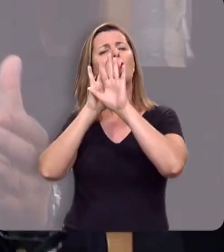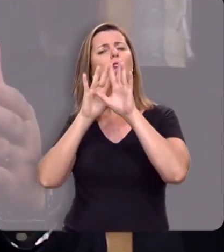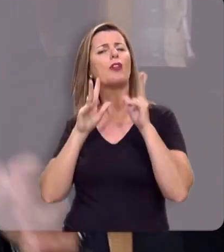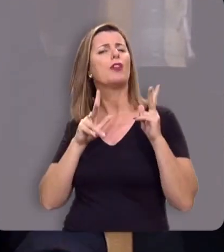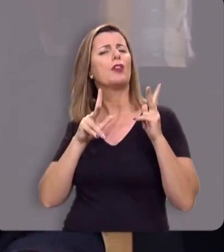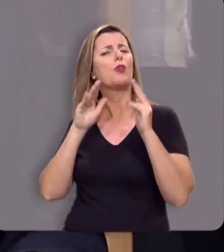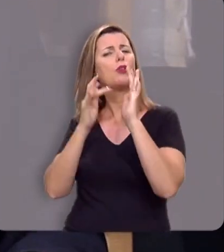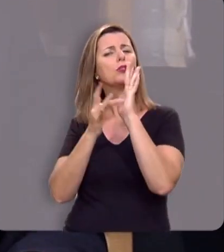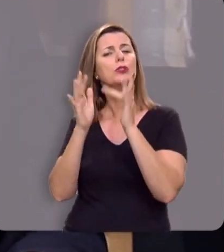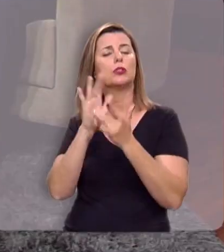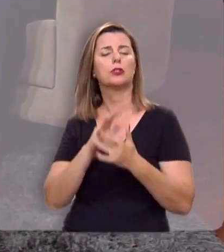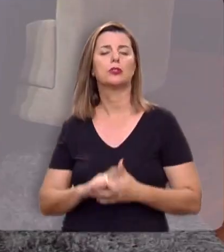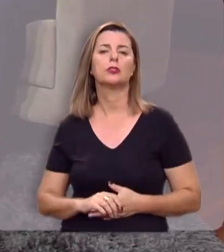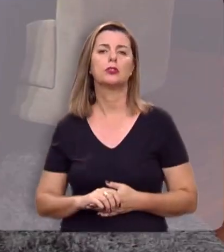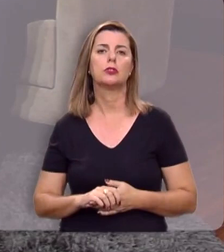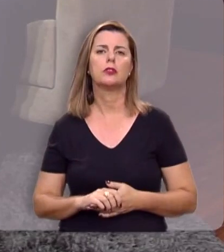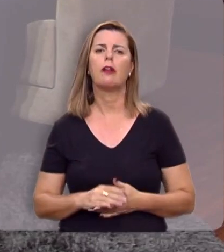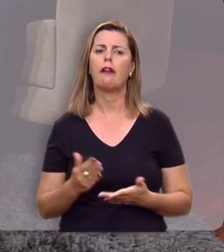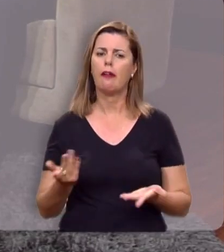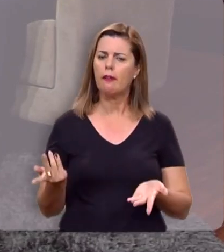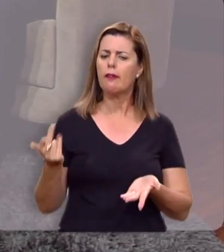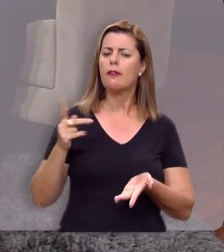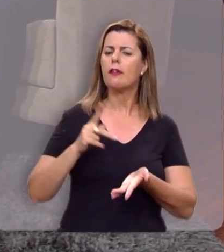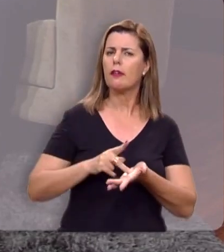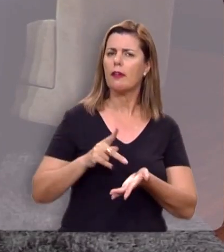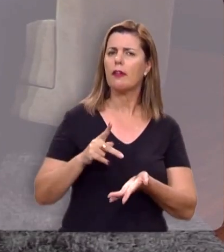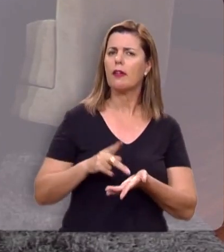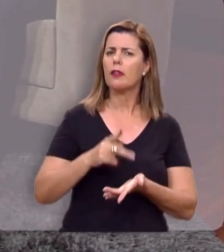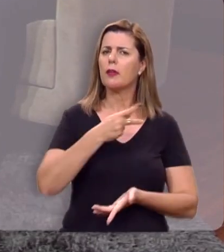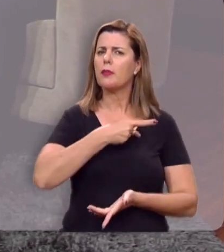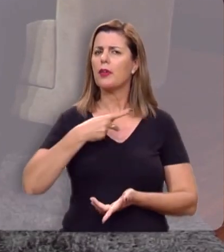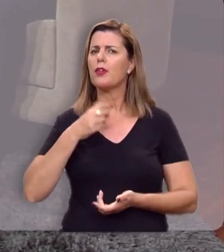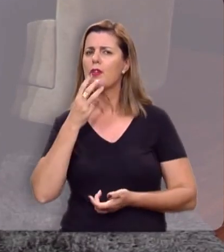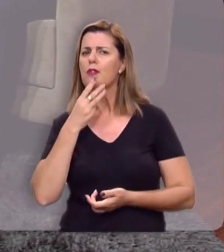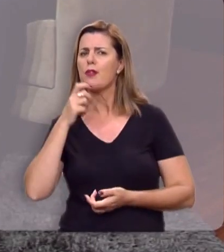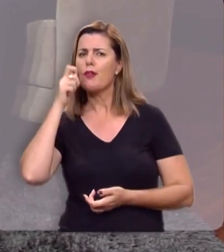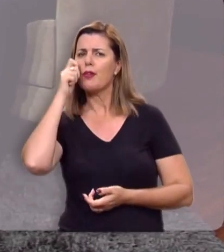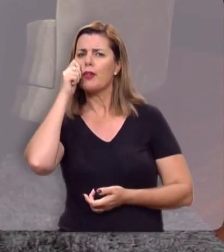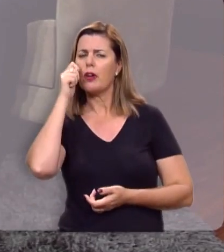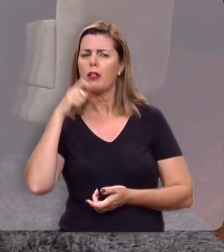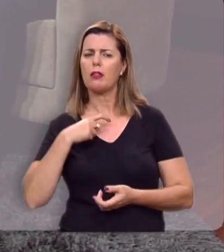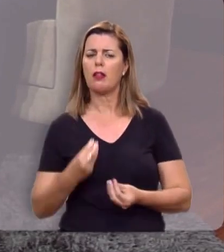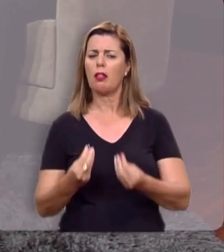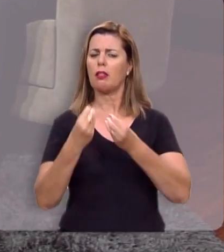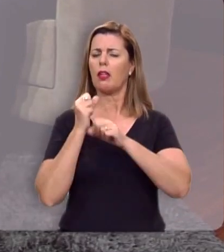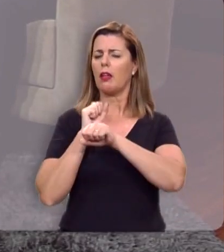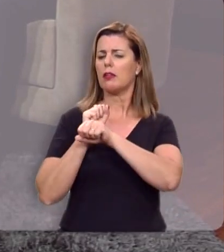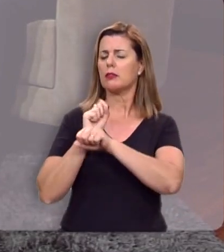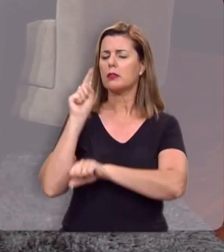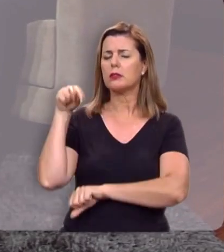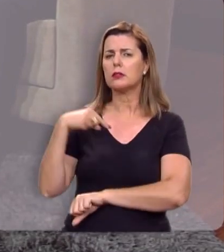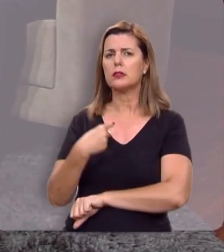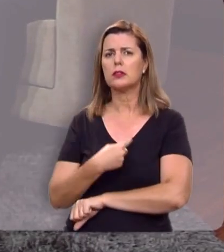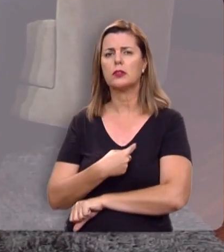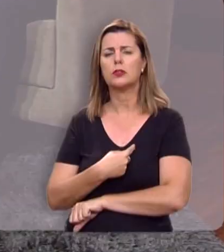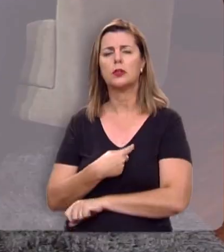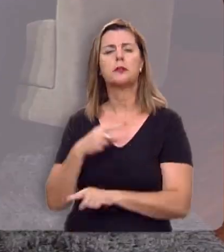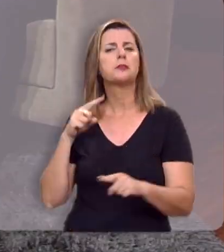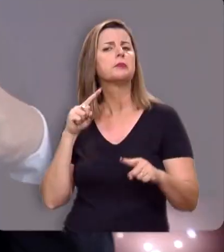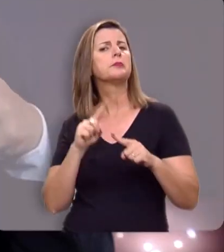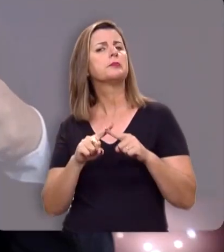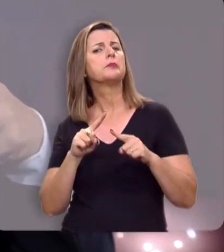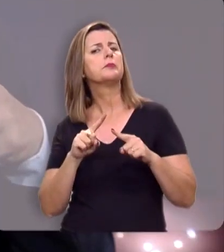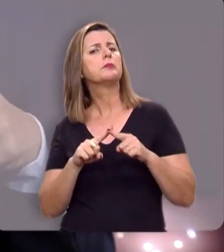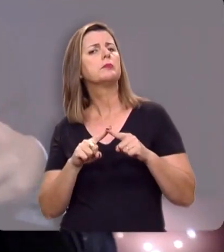glorificado como Cristo é. E isso de fato, né, pastor Roster, traz assim muita esperança para a gente. Porque, como